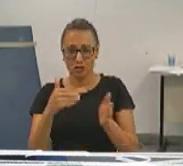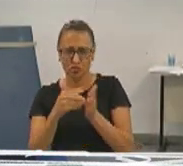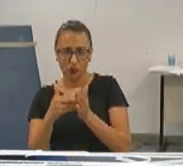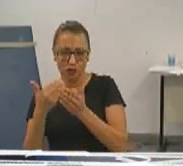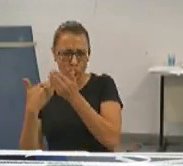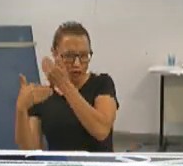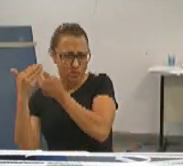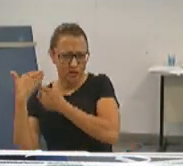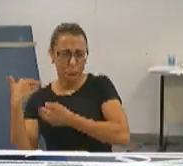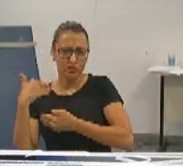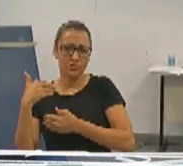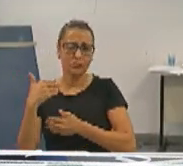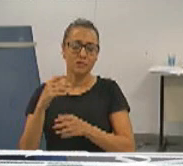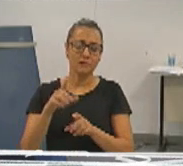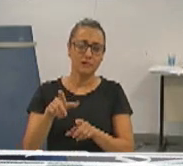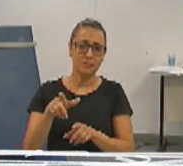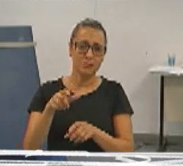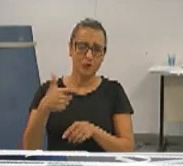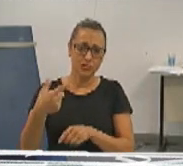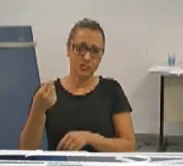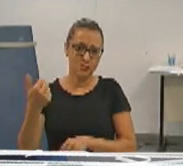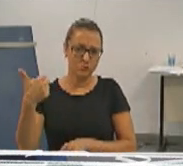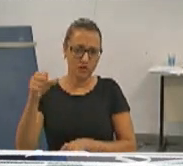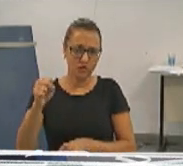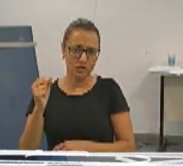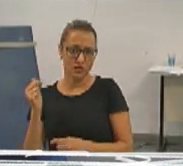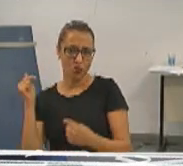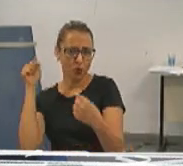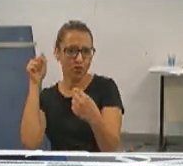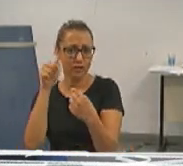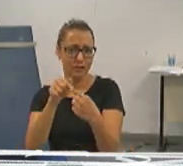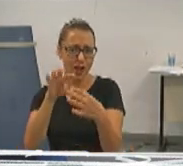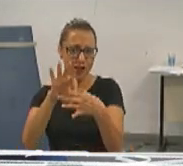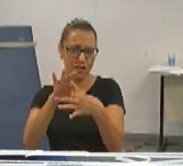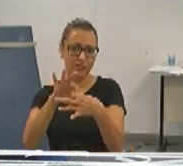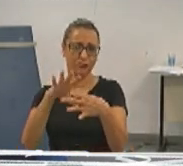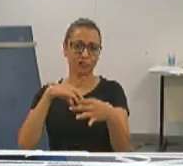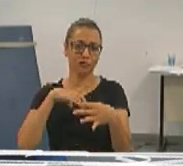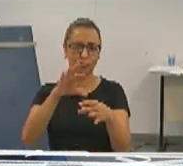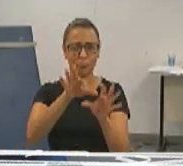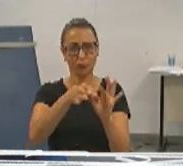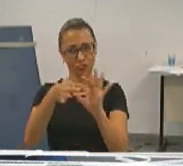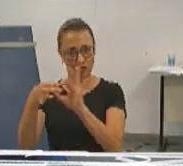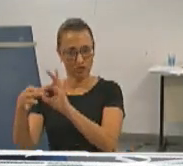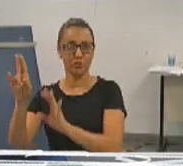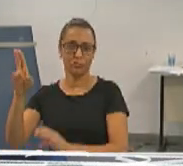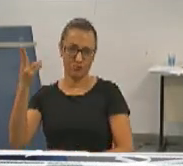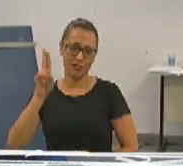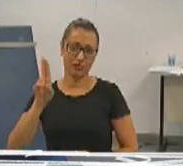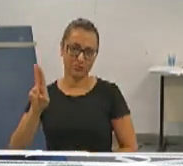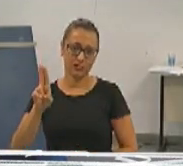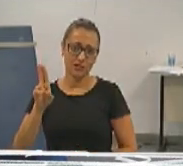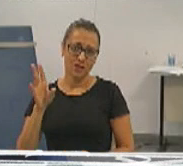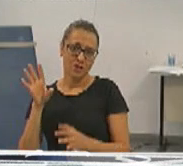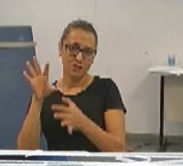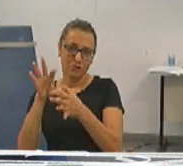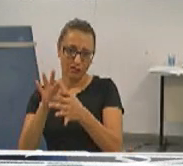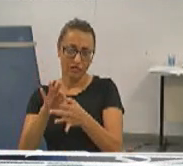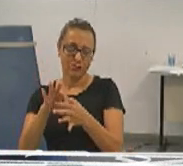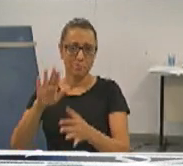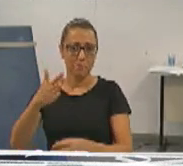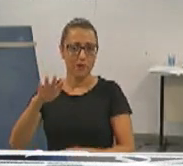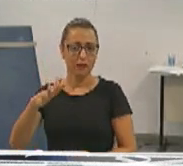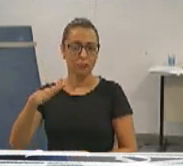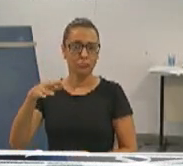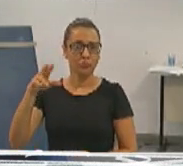principalmente em 2018, eles estão diretamente relacionados no contexto do HU e corresponde a mais de 50%